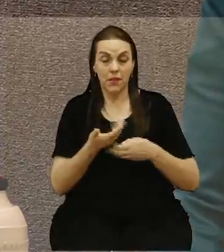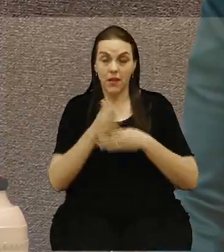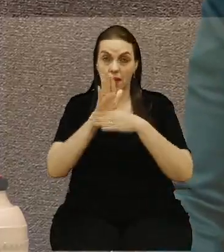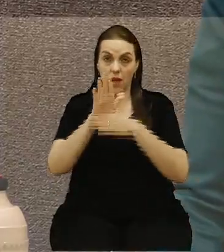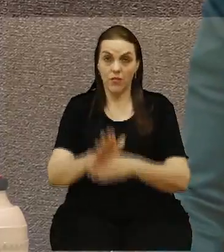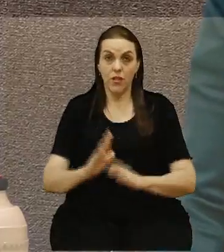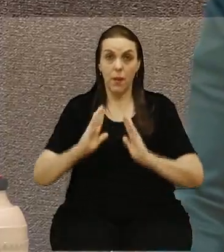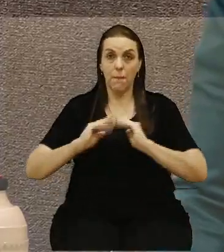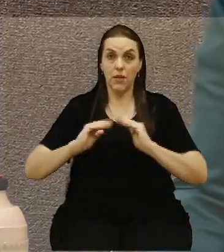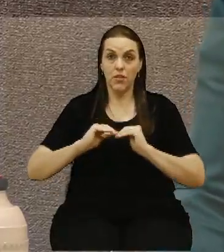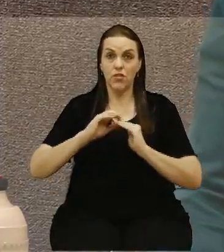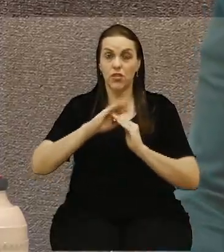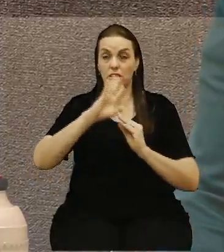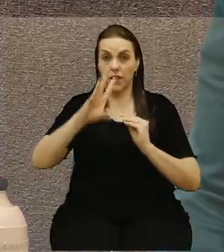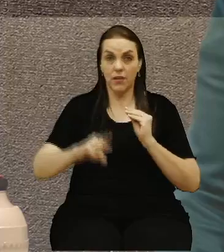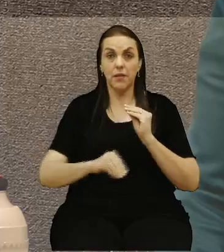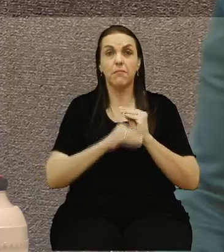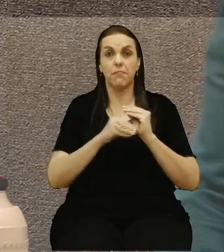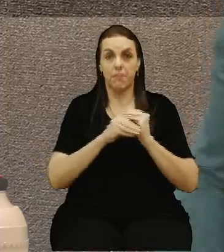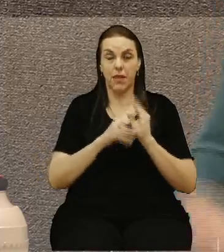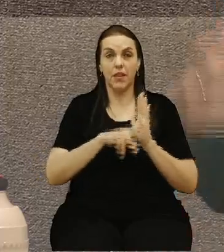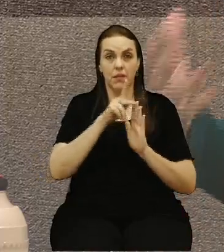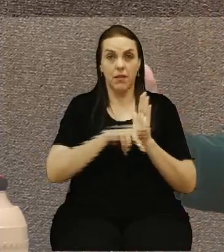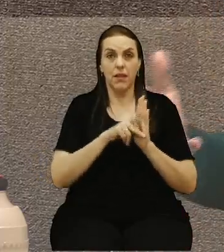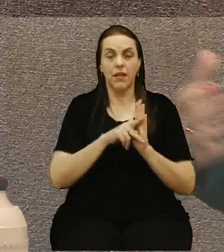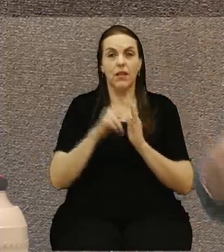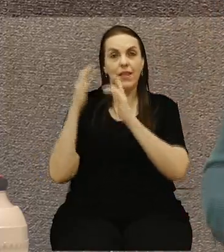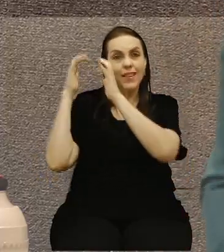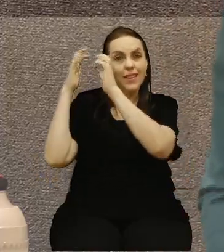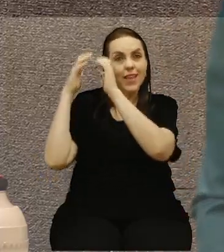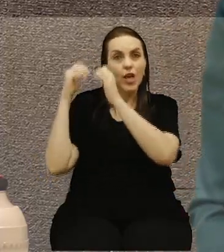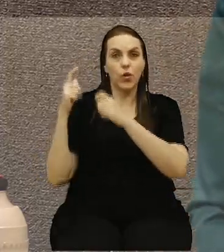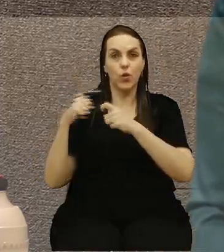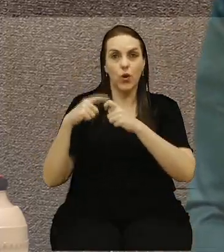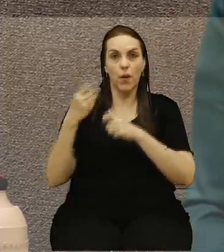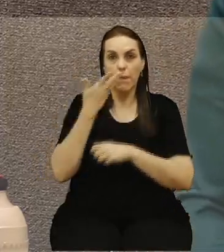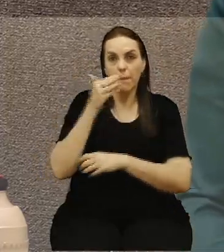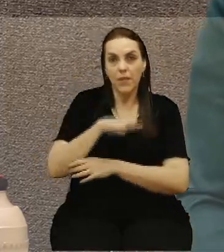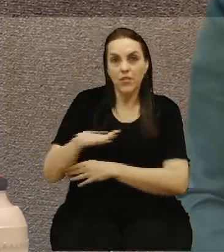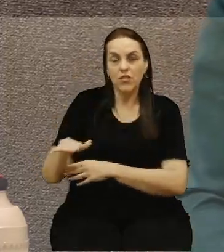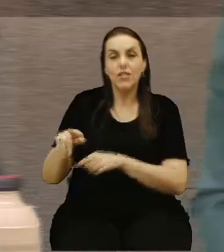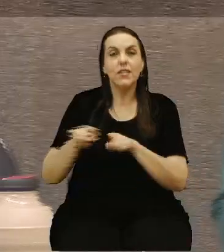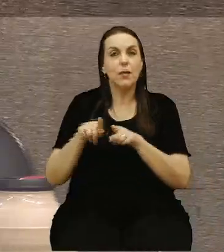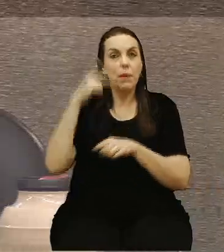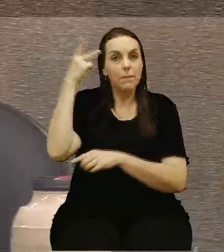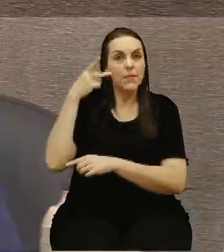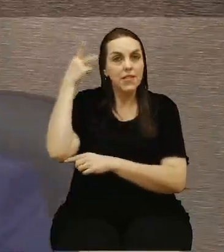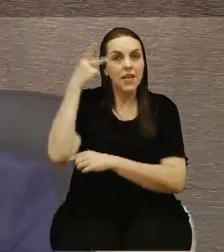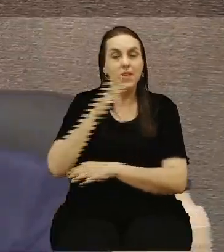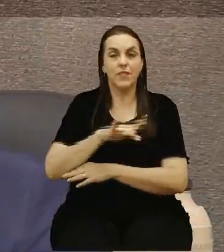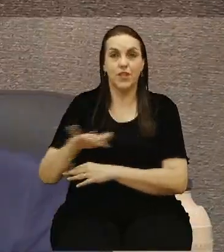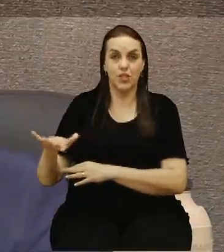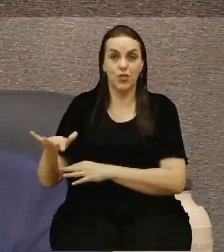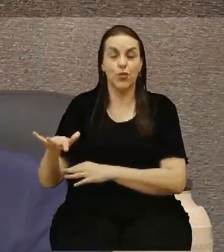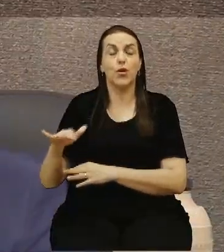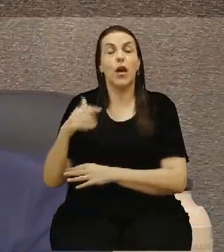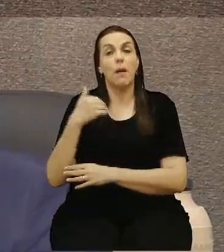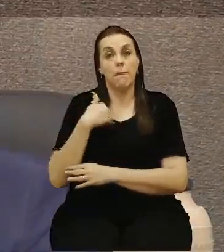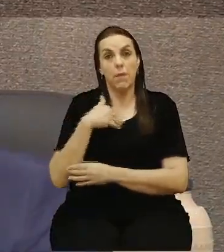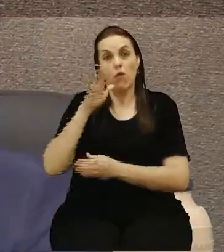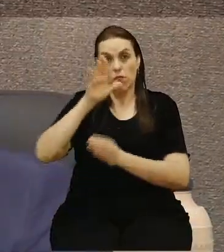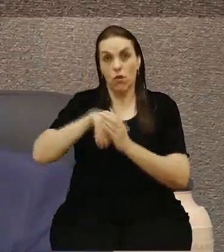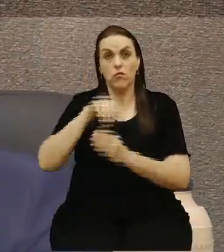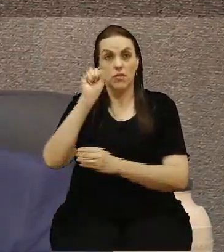pedido de uma emenda parlamentar para neuropediatria e também será para psiquiatria infantil. Acho que o meu voto é